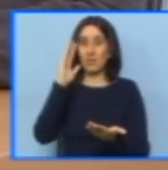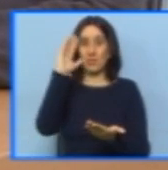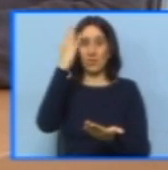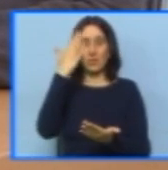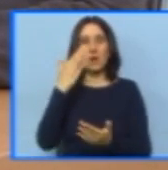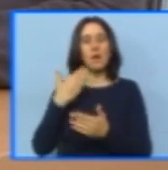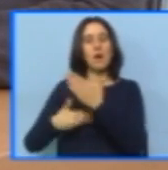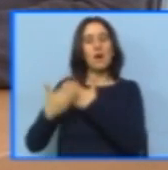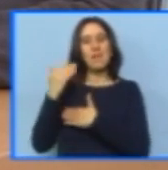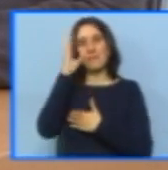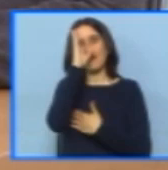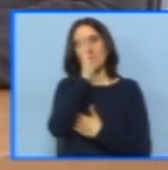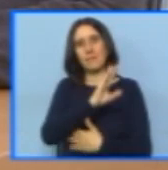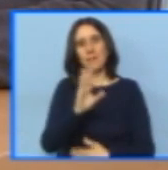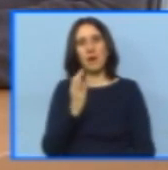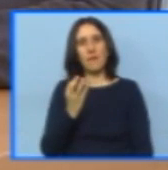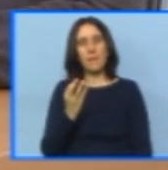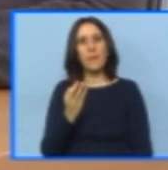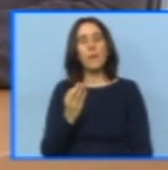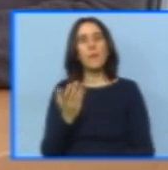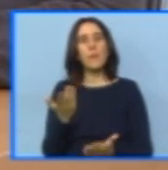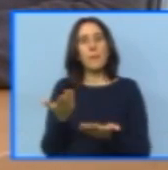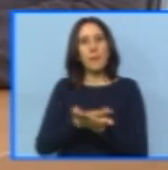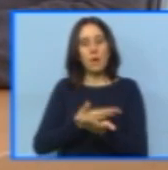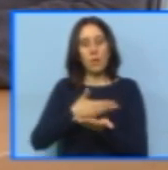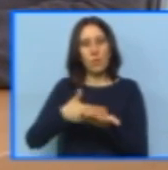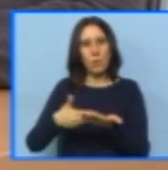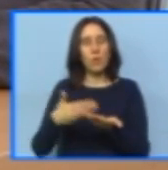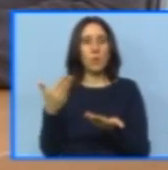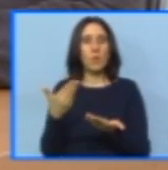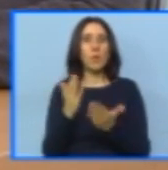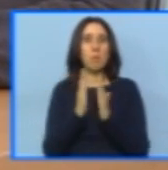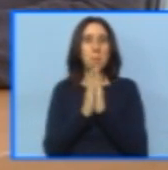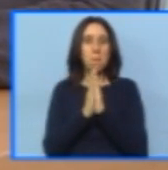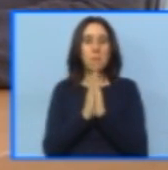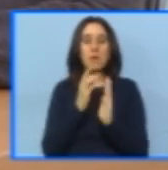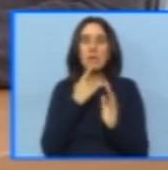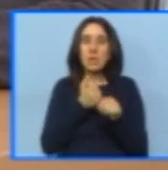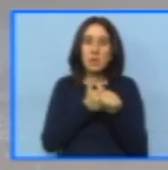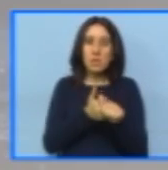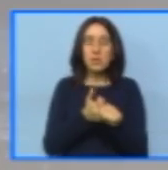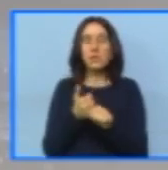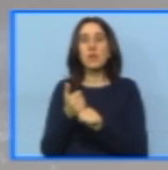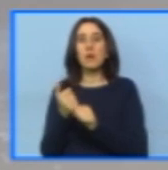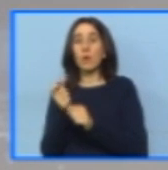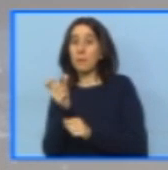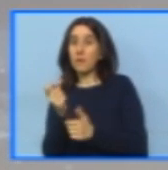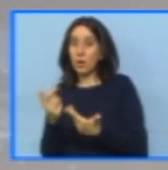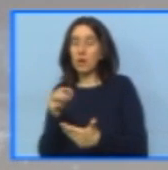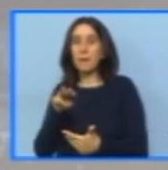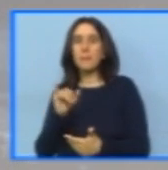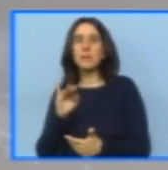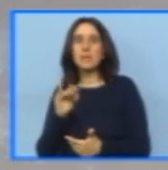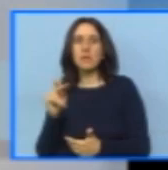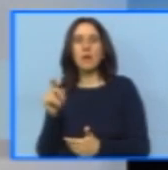há a consciência clara que a fração do pão, a Eucaristia, ou como nós agora dizemos, a missa, não é um assunto